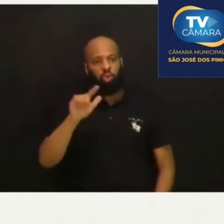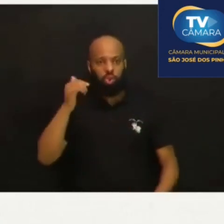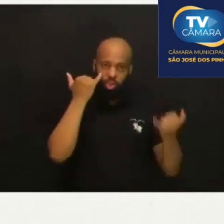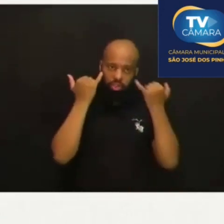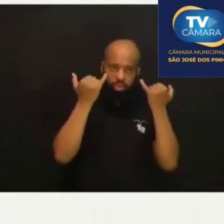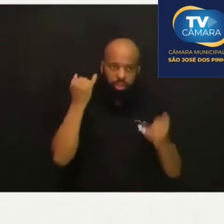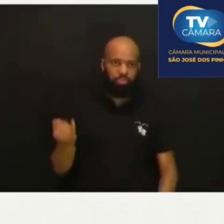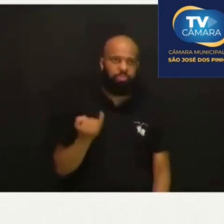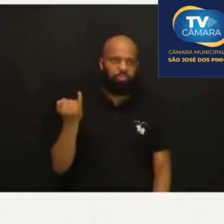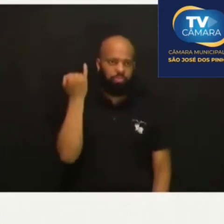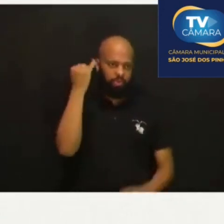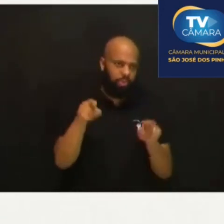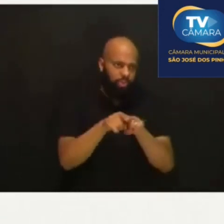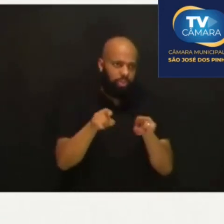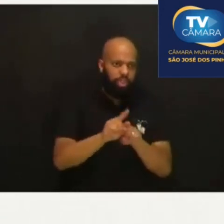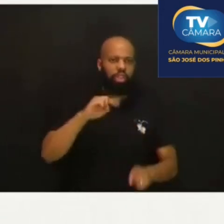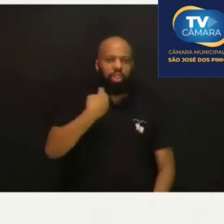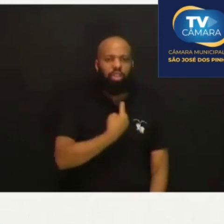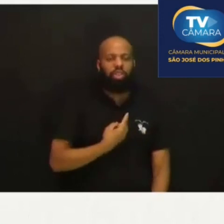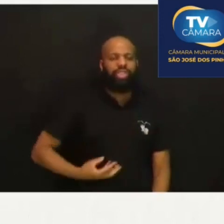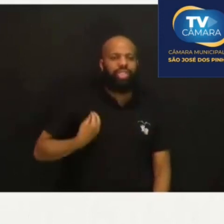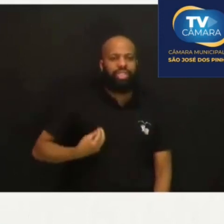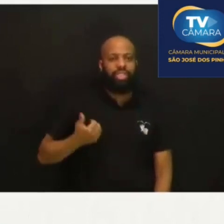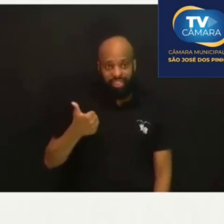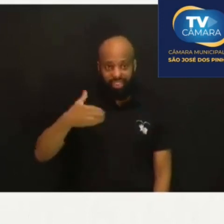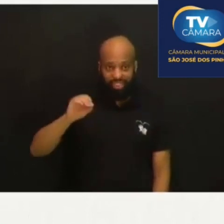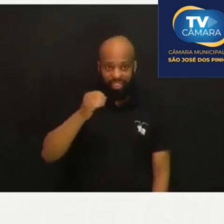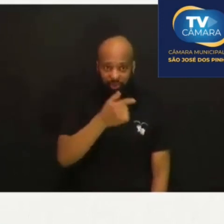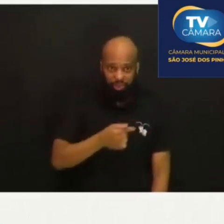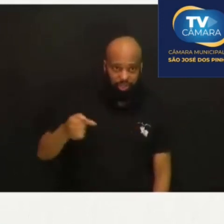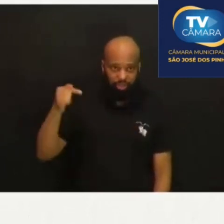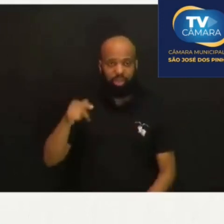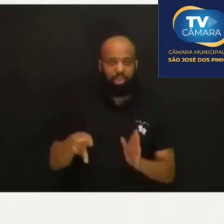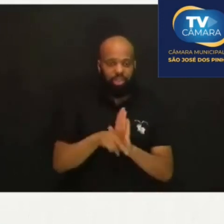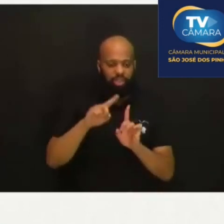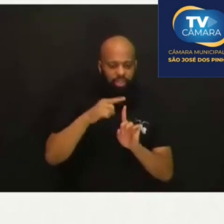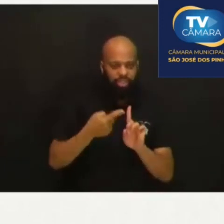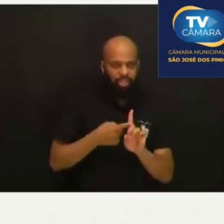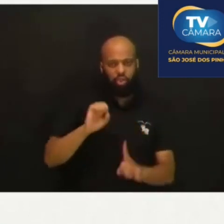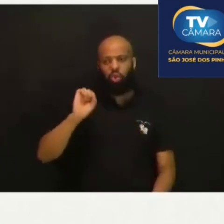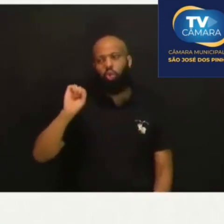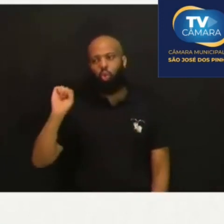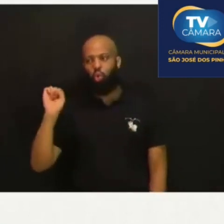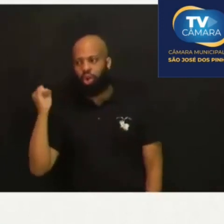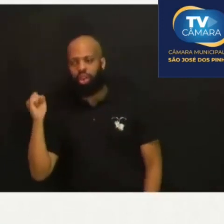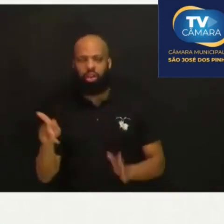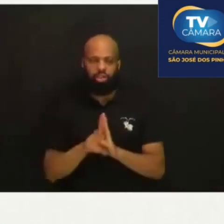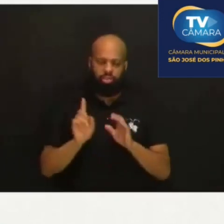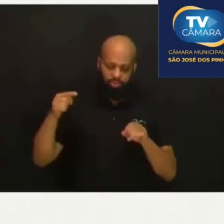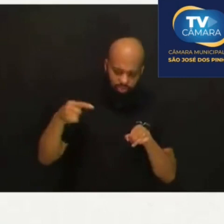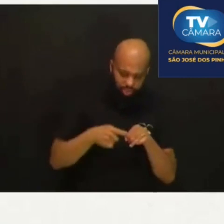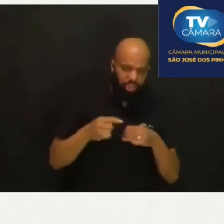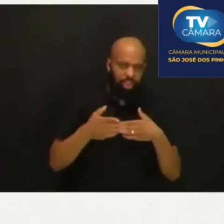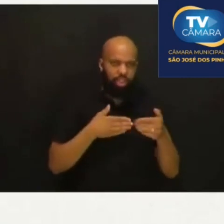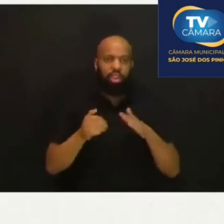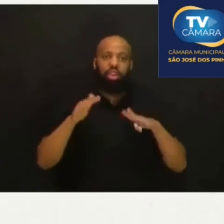bastante importante. Nós estamos na 10ª semana de gestação, ou na 8ª de fecundação, tanto faz, e o